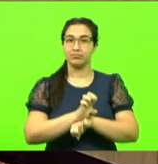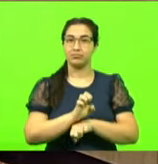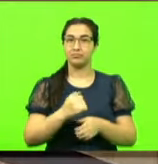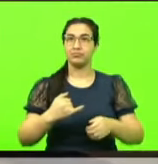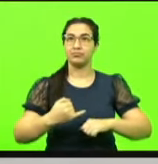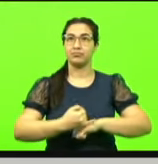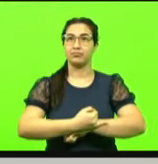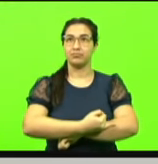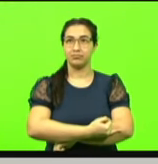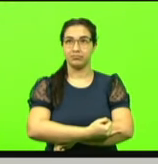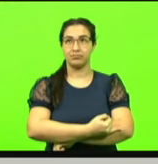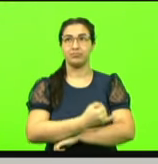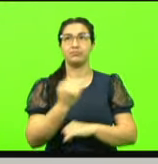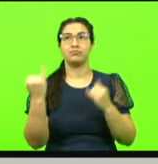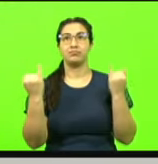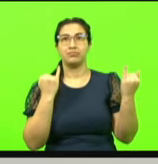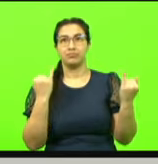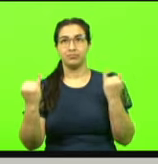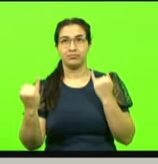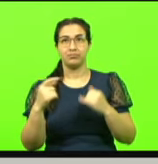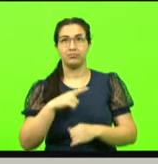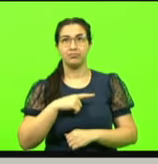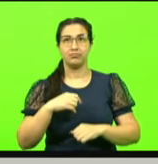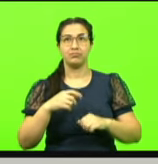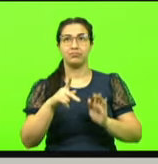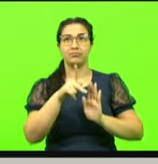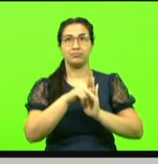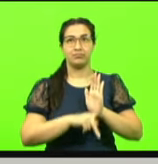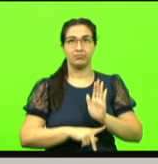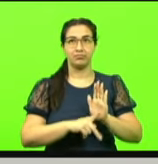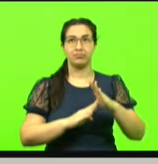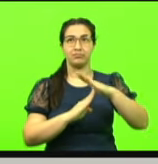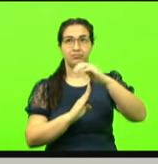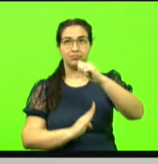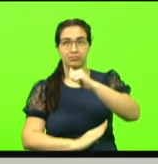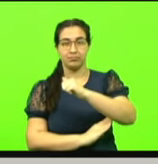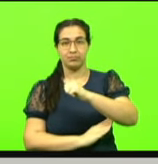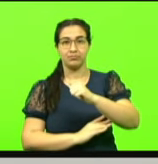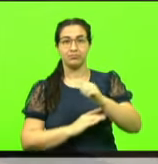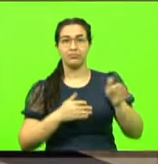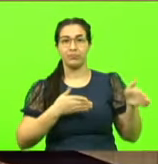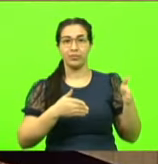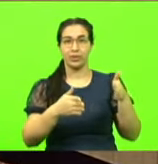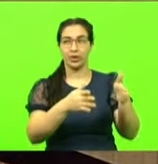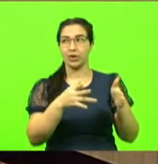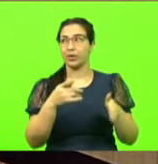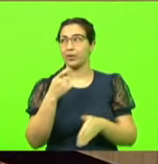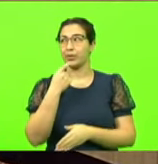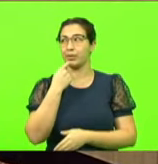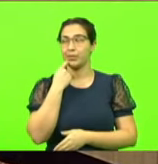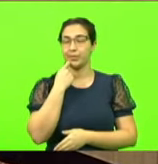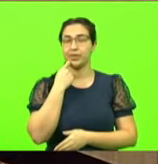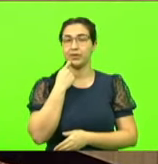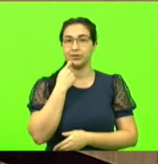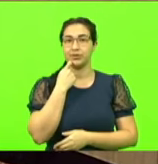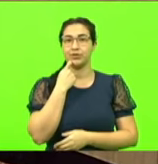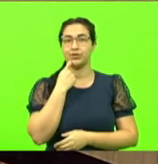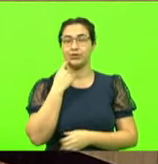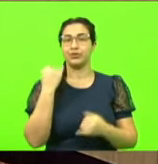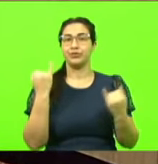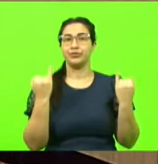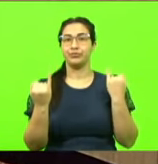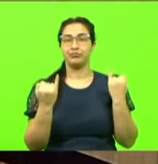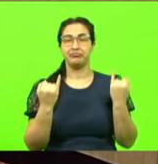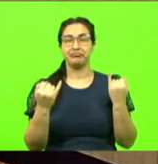Infraestrutura e Mobilidade informações acerca do projeto da ponte sobre o Rio do Peixe, em discussão. Não havendo quem queira discutir,